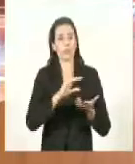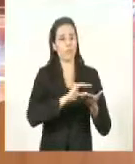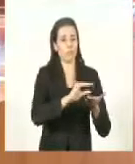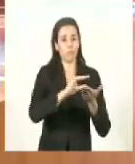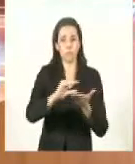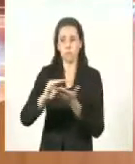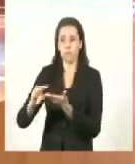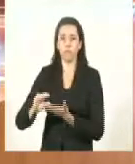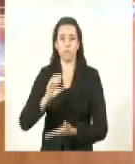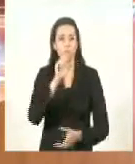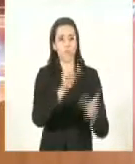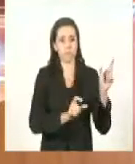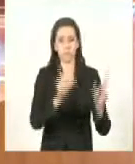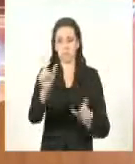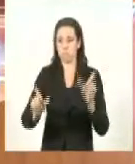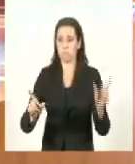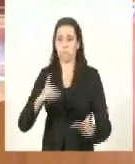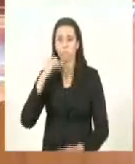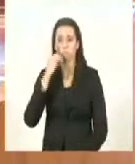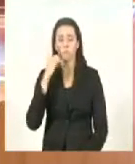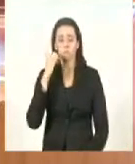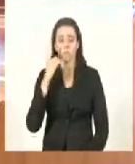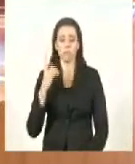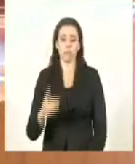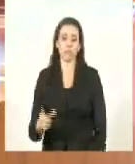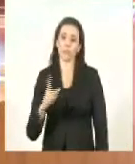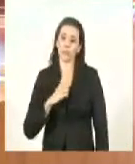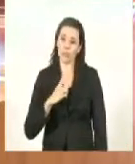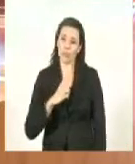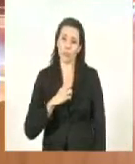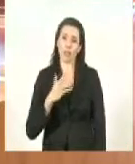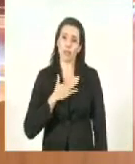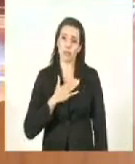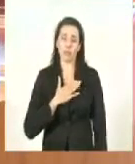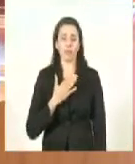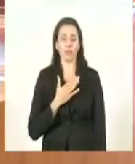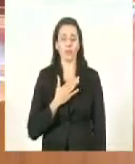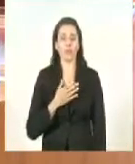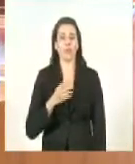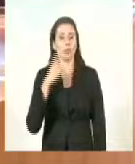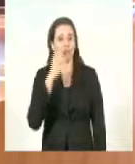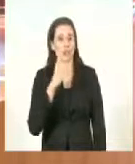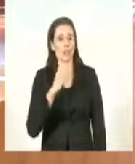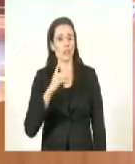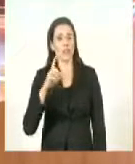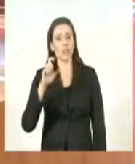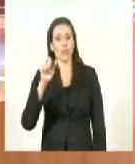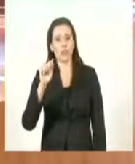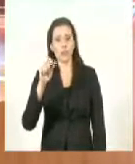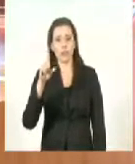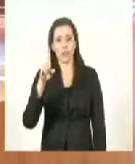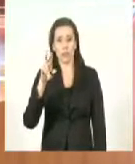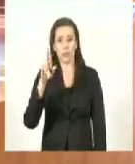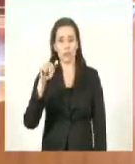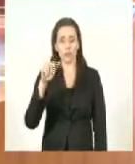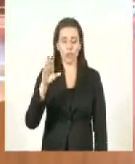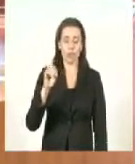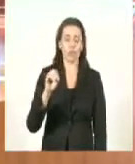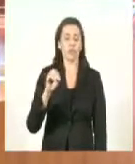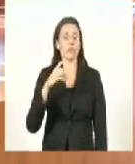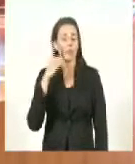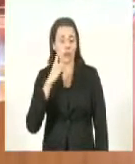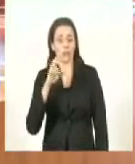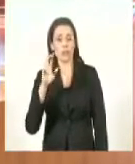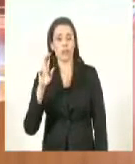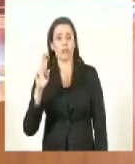Então, nesse valor, está a minha emenda, está a sua emenda, está o deputado José Adriano, o deputado Braide, o deputado Emetério. Por